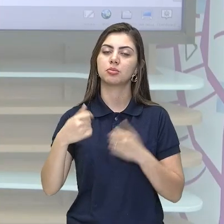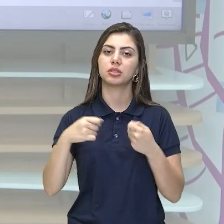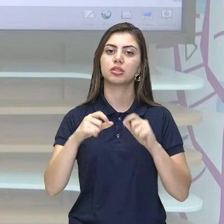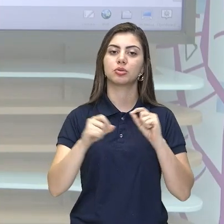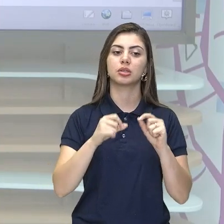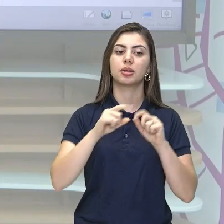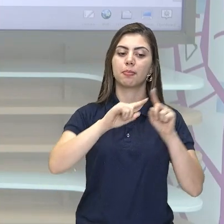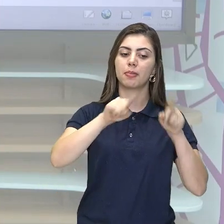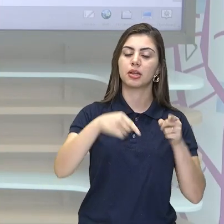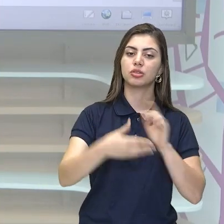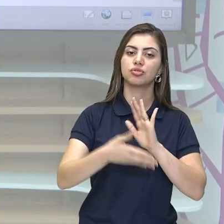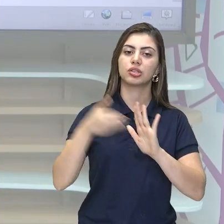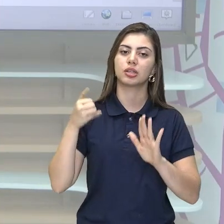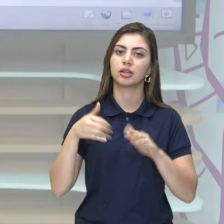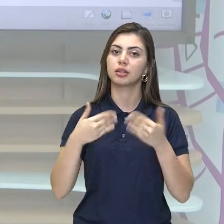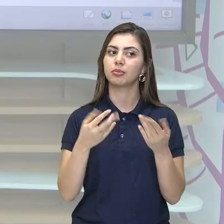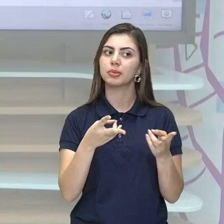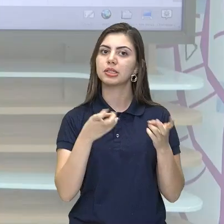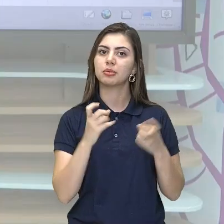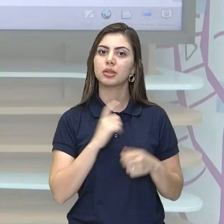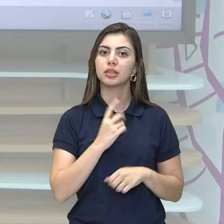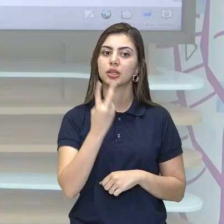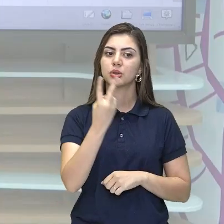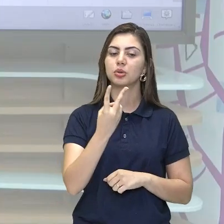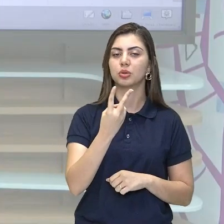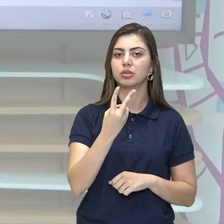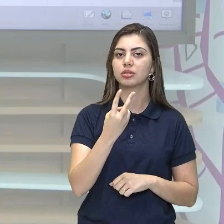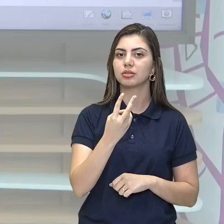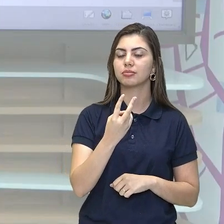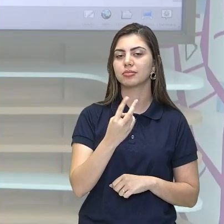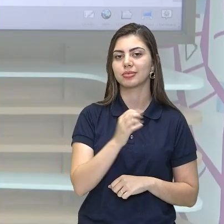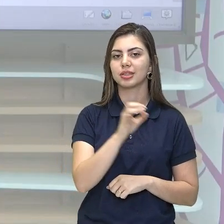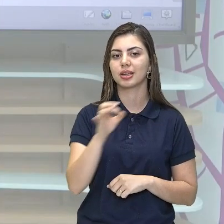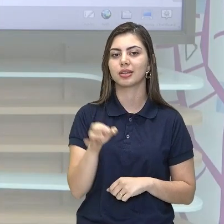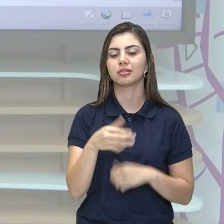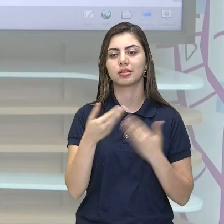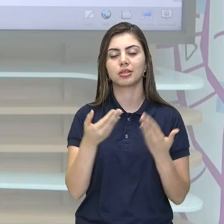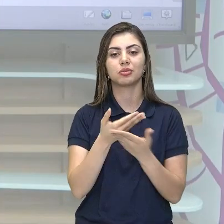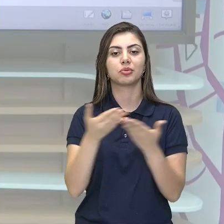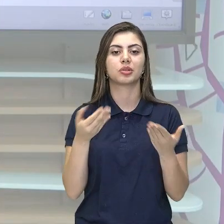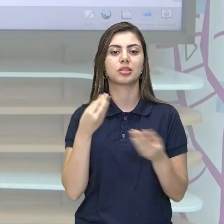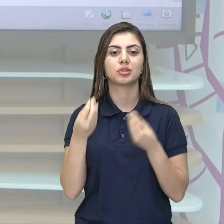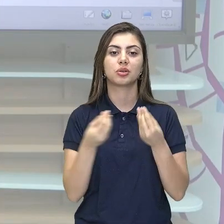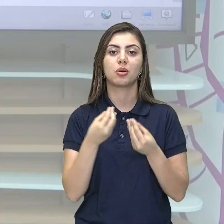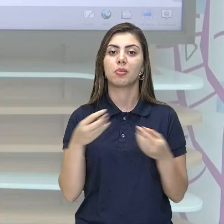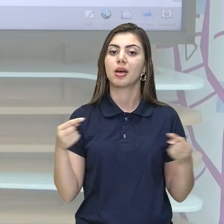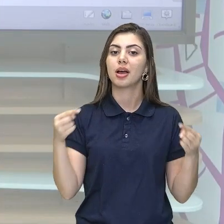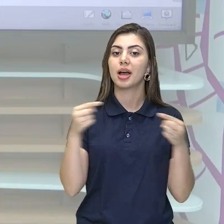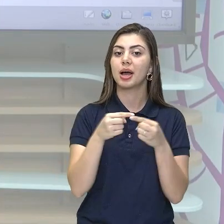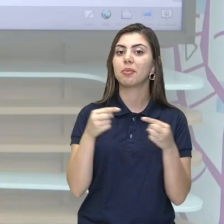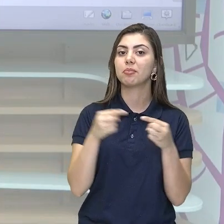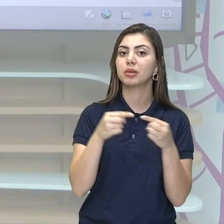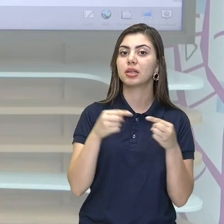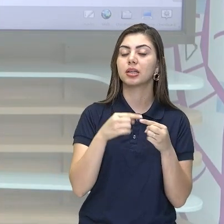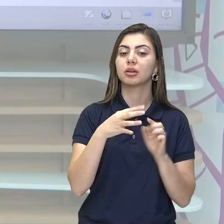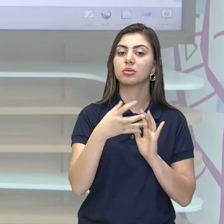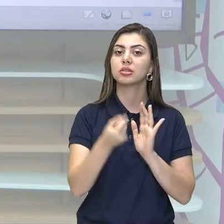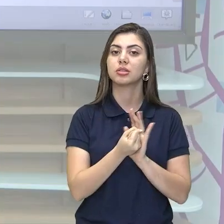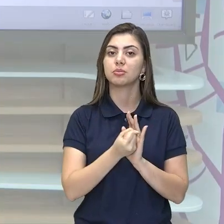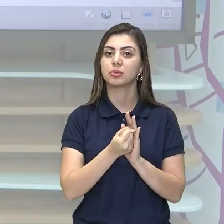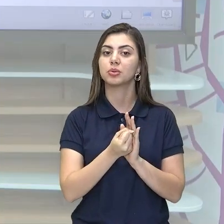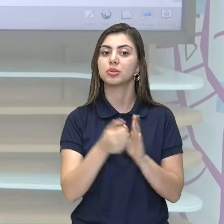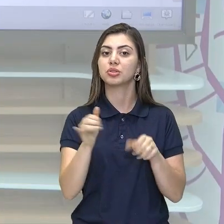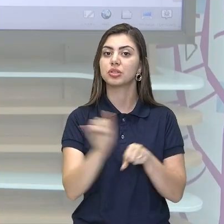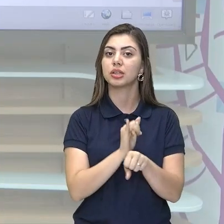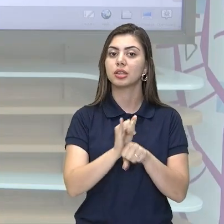e você vê que vai ficar dois sinais juntos. E aí sim, você vai aplicar ali o jogo de sinal.